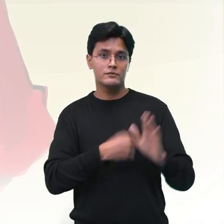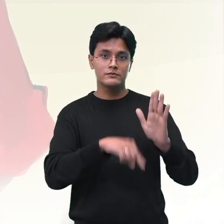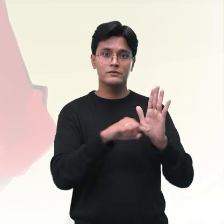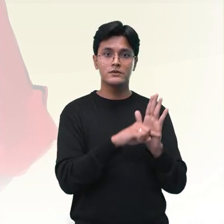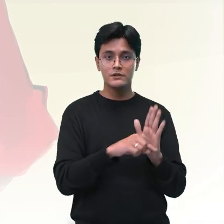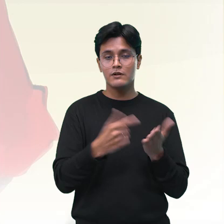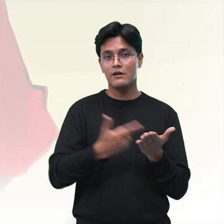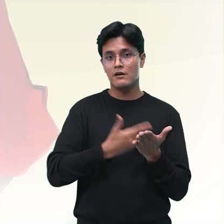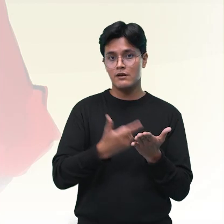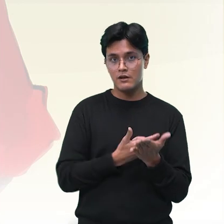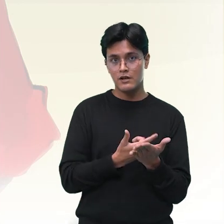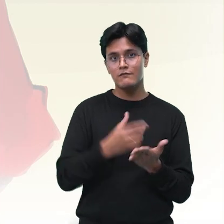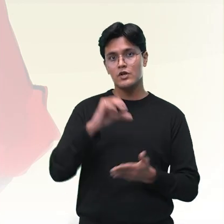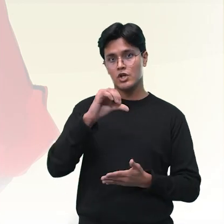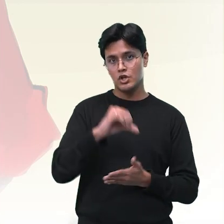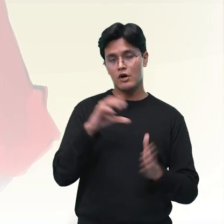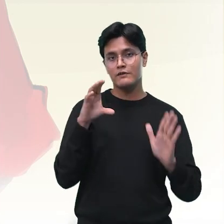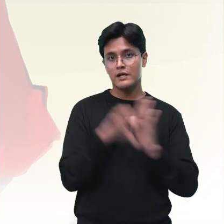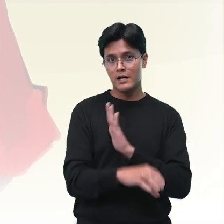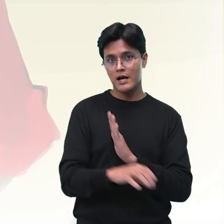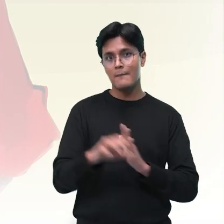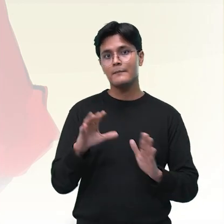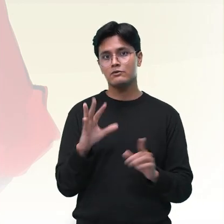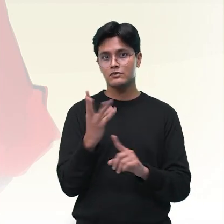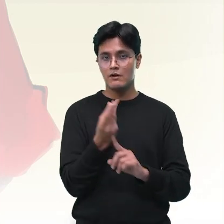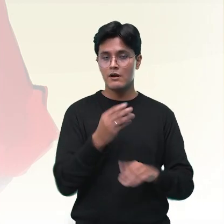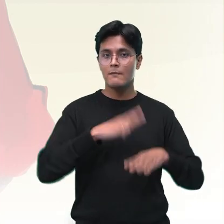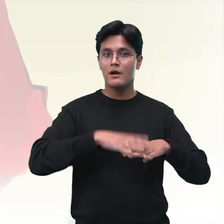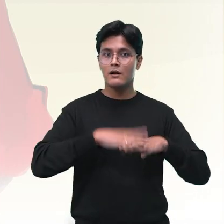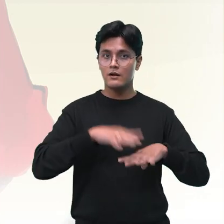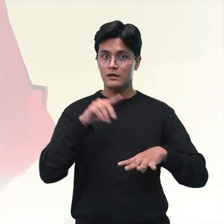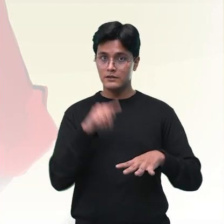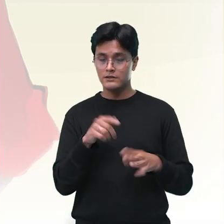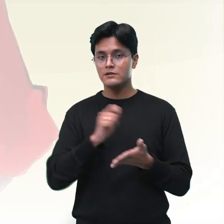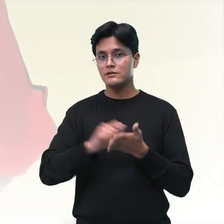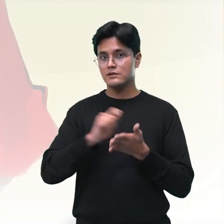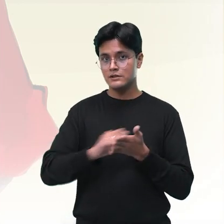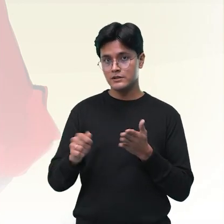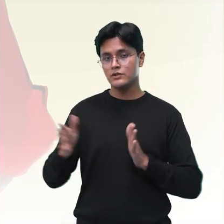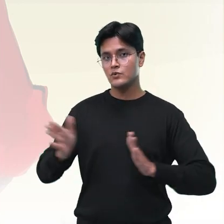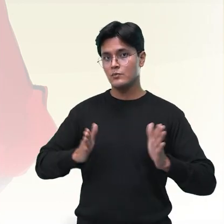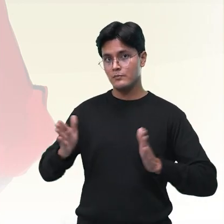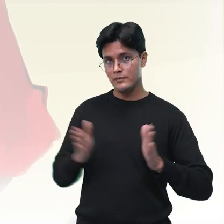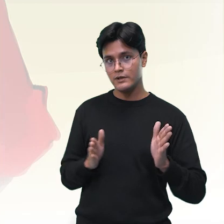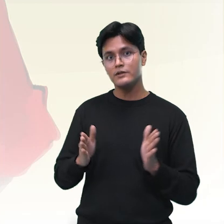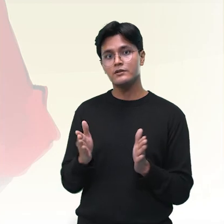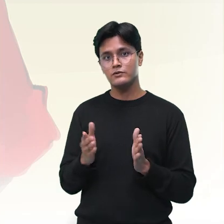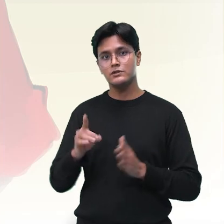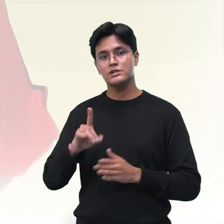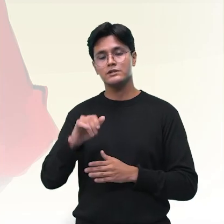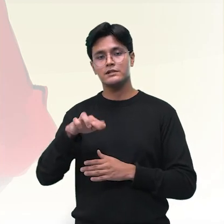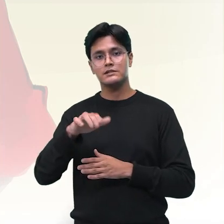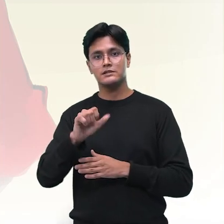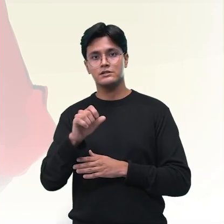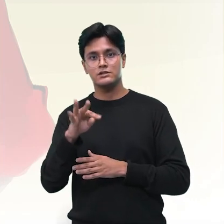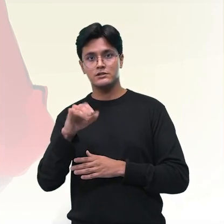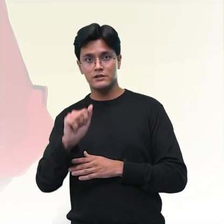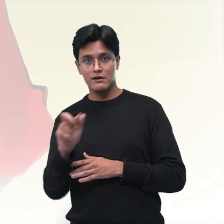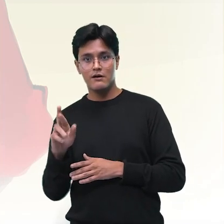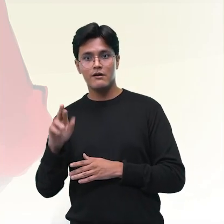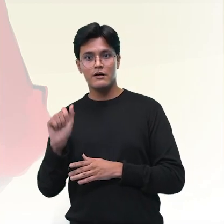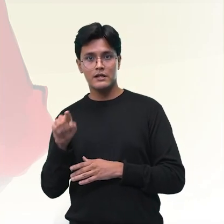Capítulos da Arte Matemática, escrito durante a dinastia Han, de 202 a.C. a